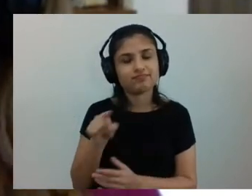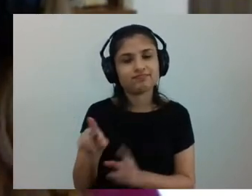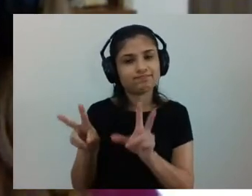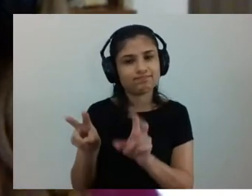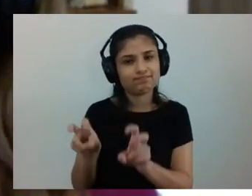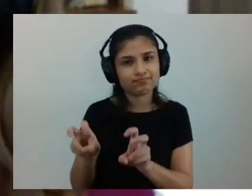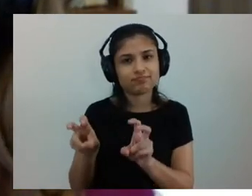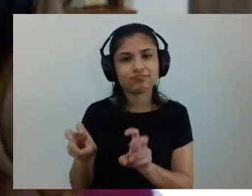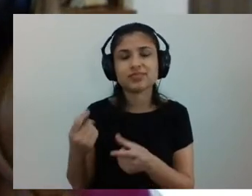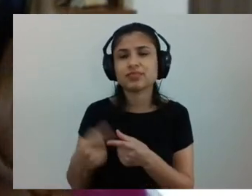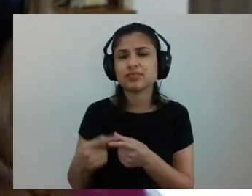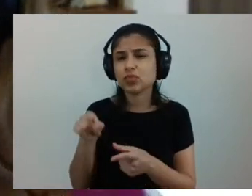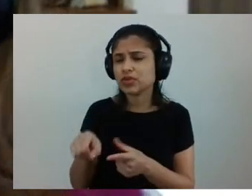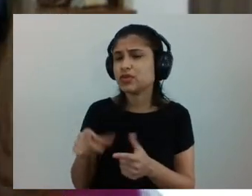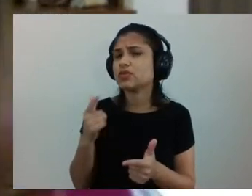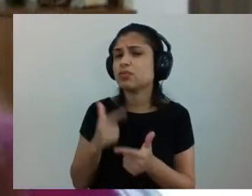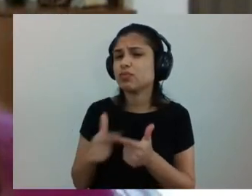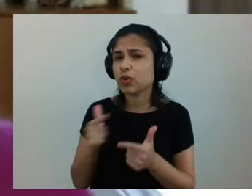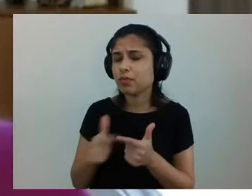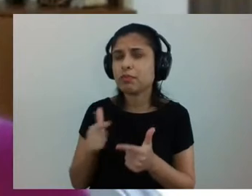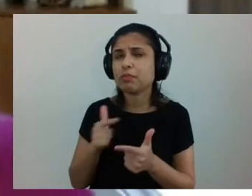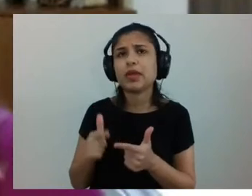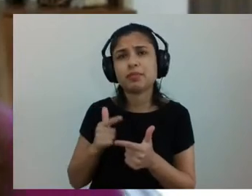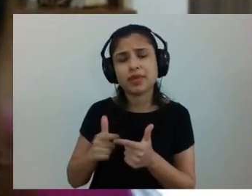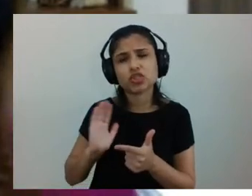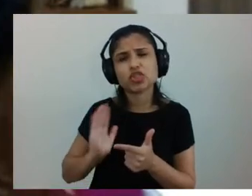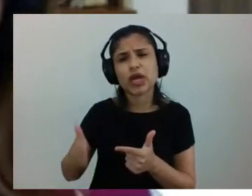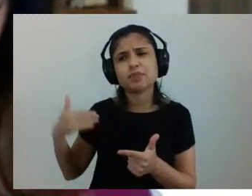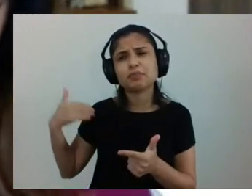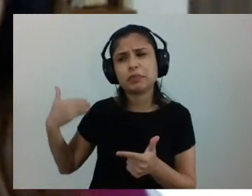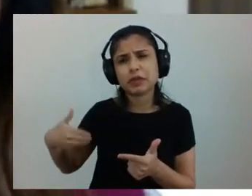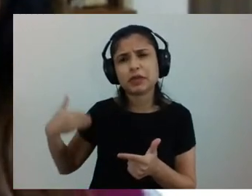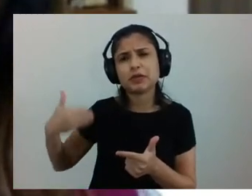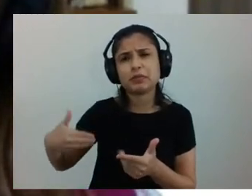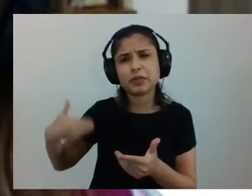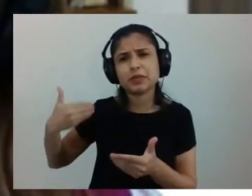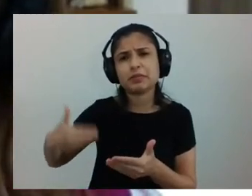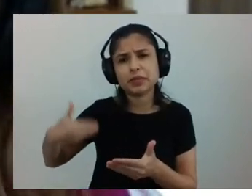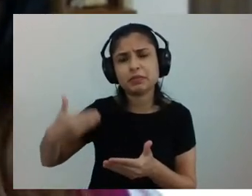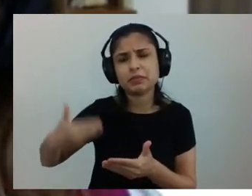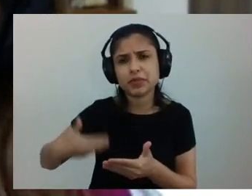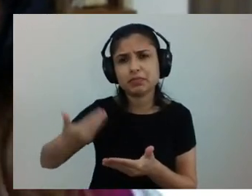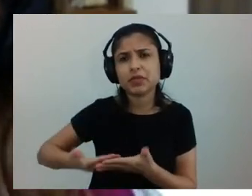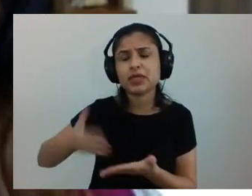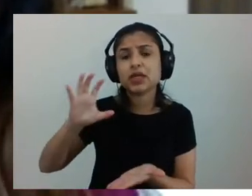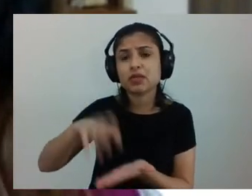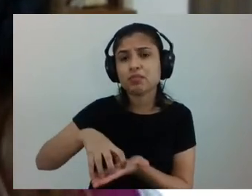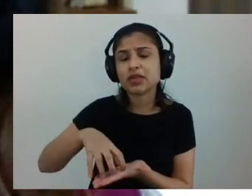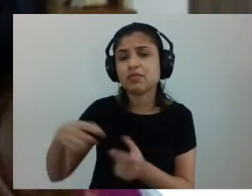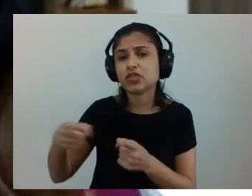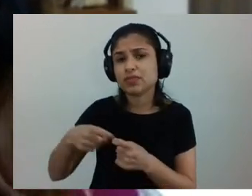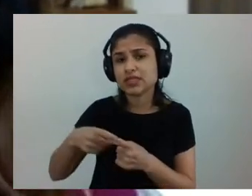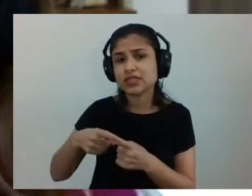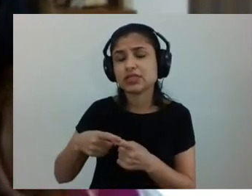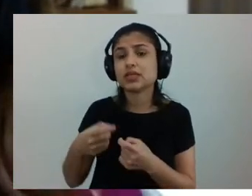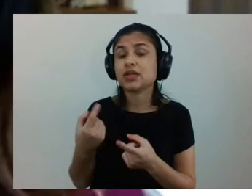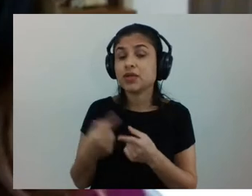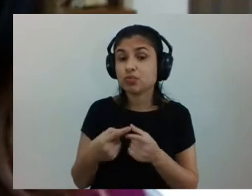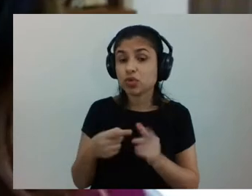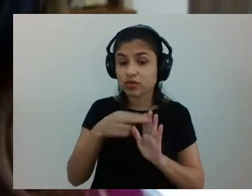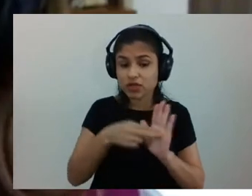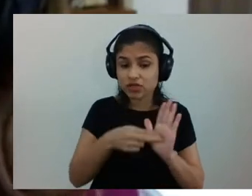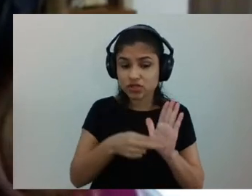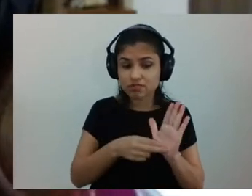problema muito crônico ali no Departamento de Medicina, quando o regimento das atividades de extensão ele